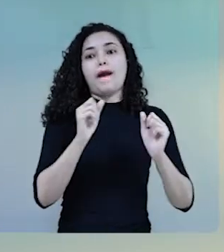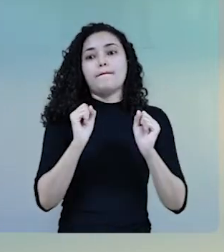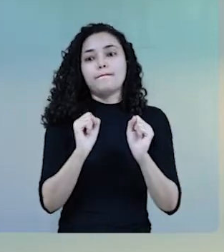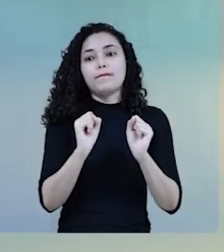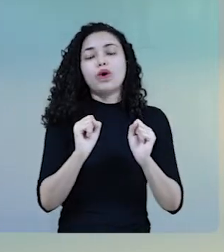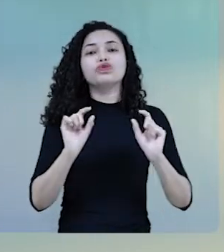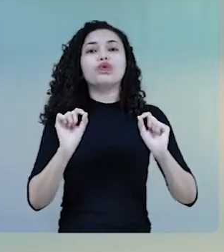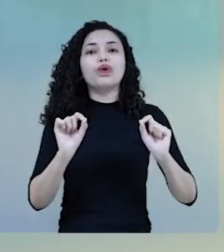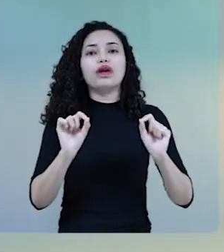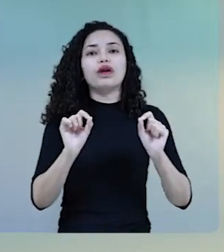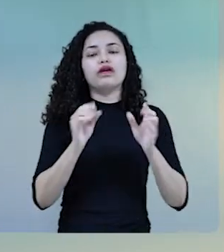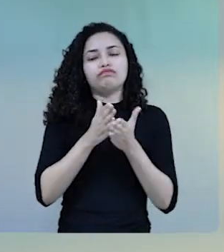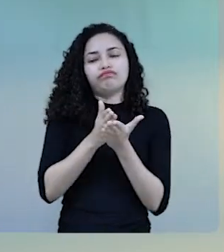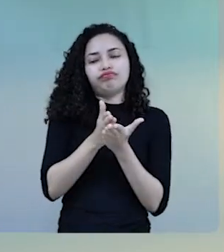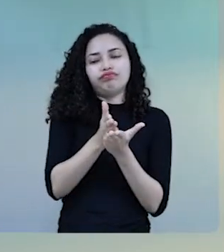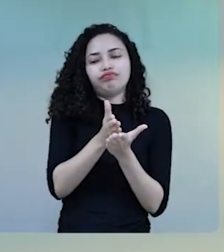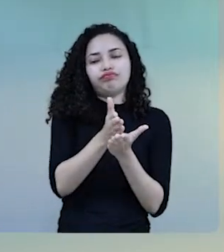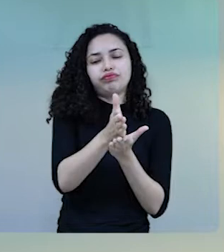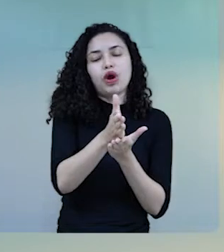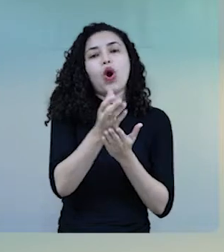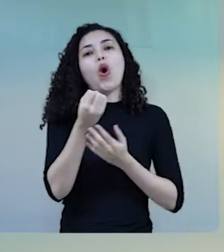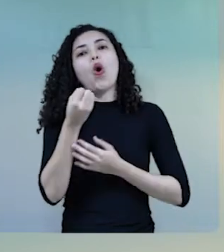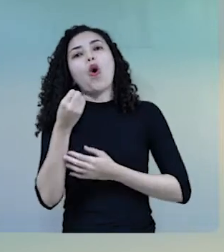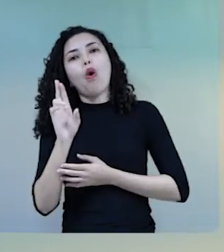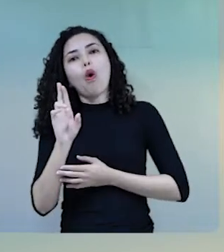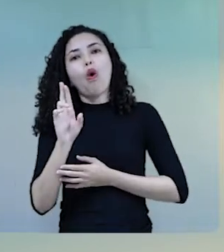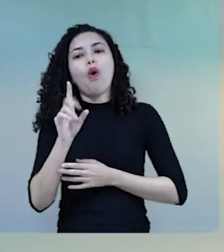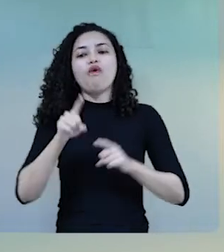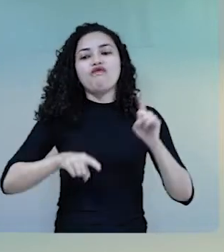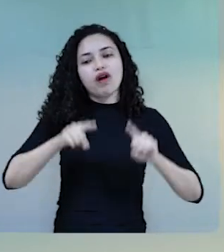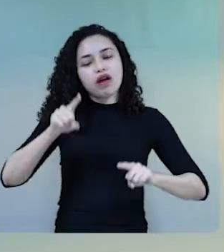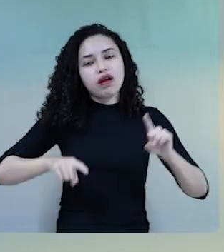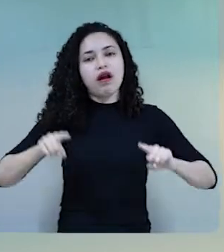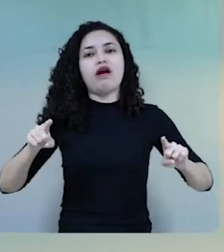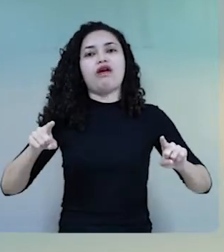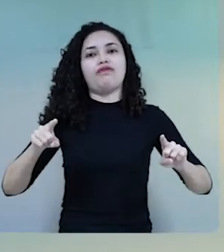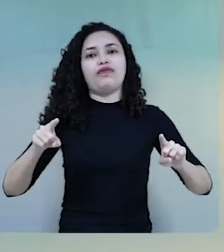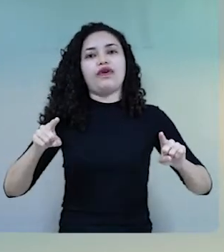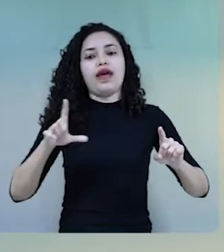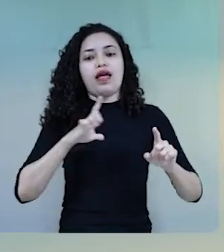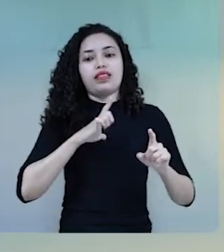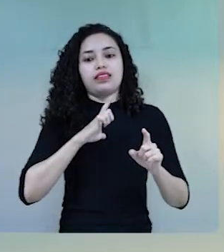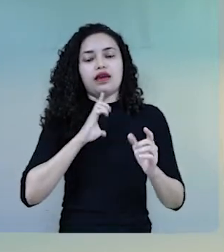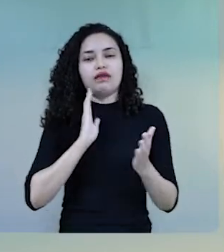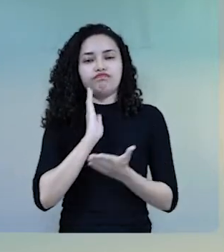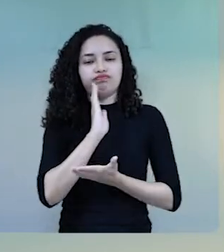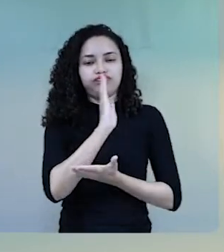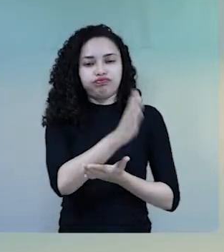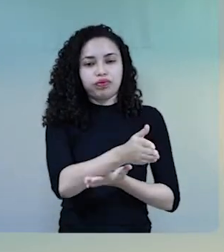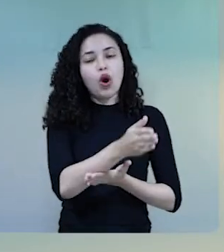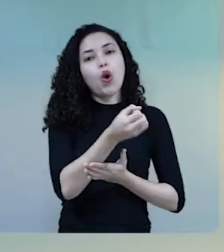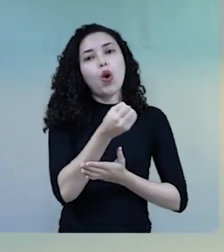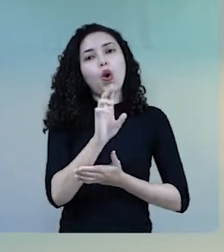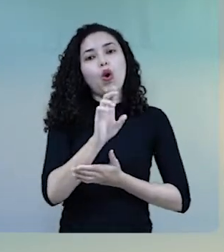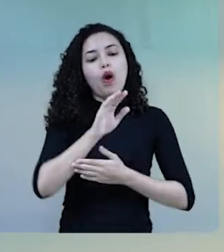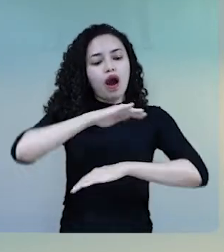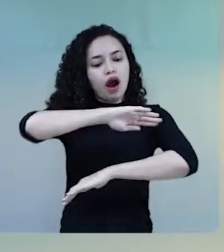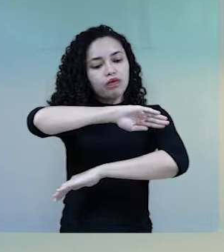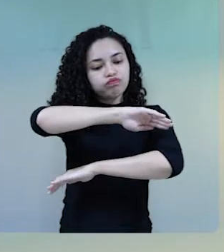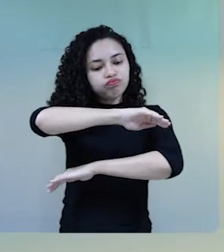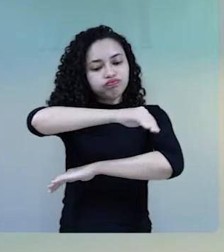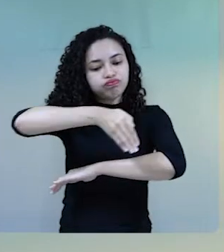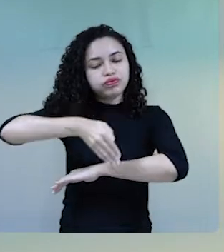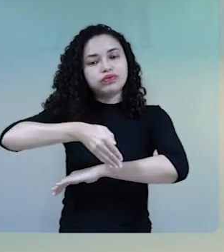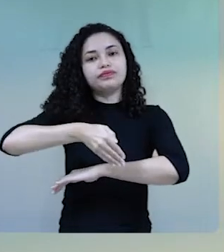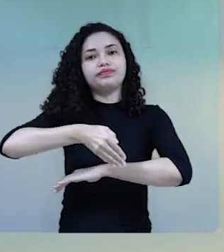ele pode ser o quê? Variável, tá? Aqui a gente tem uma reta e aqui a gente tem uma curva, certo? Pessoal, se a gente fizer a aplicação